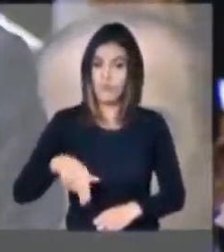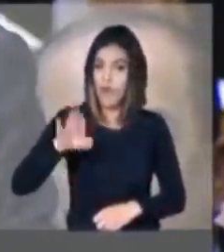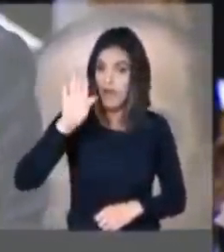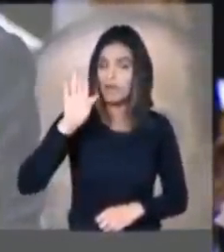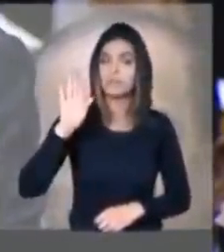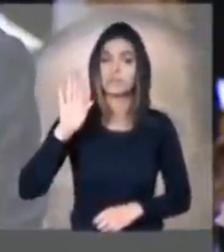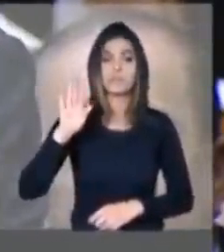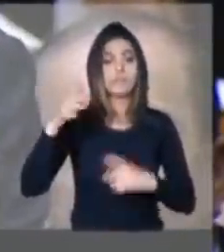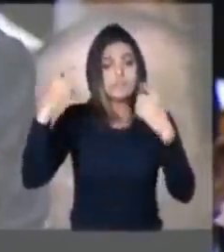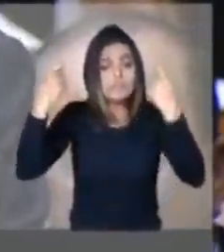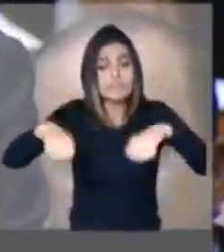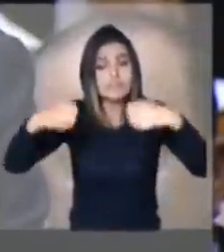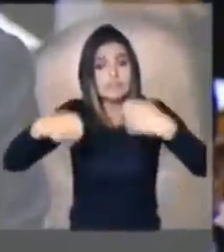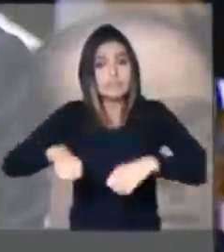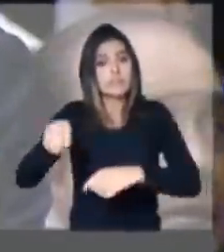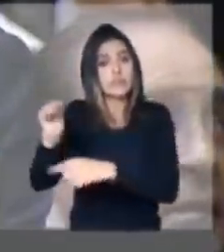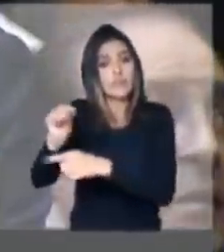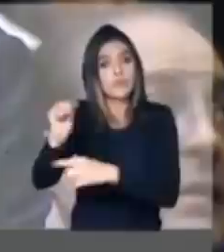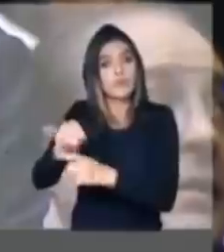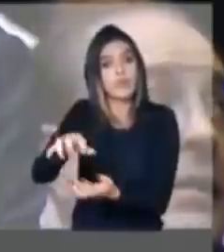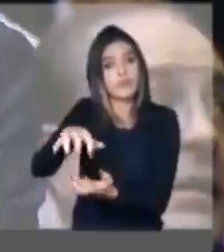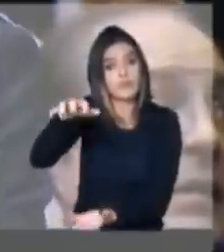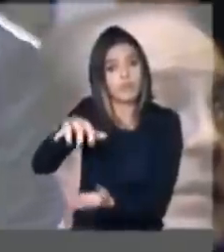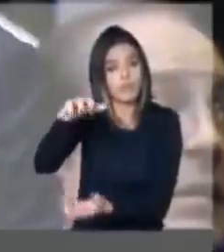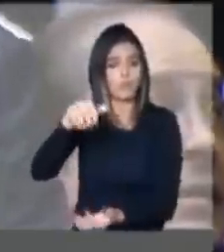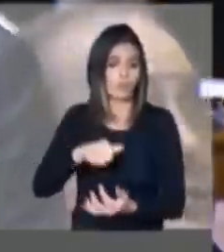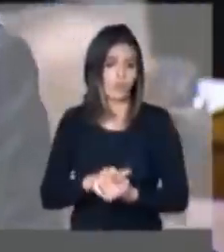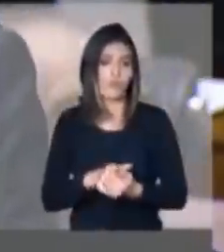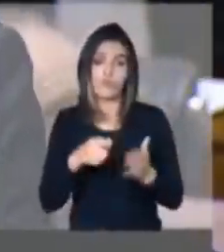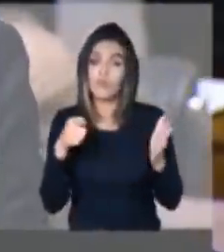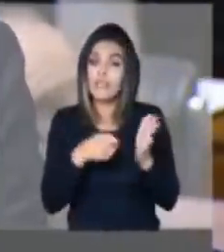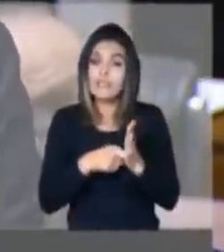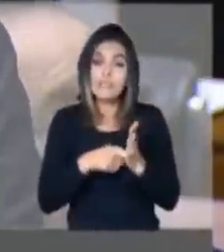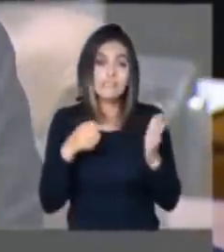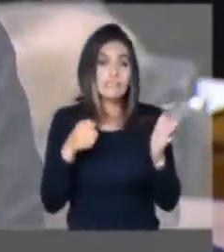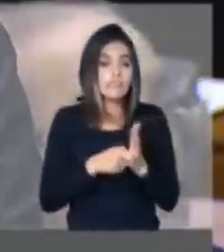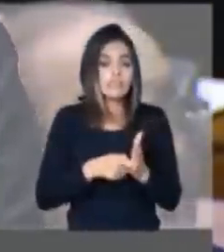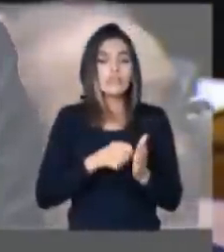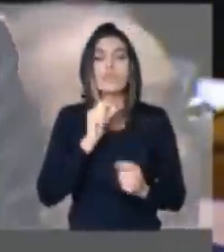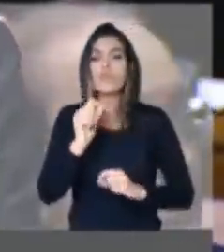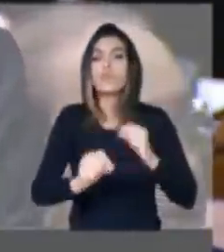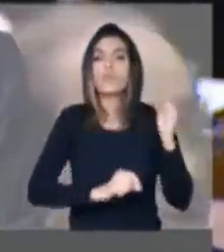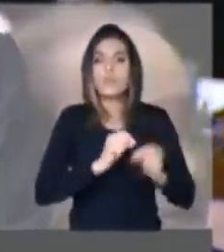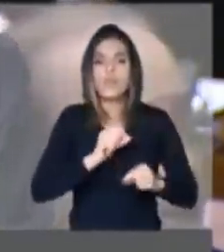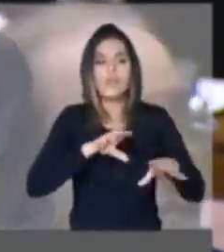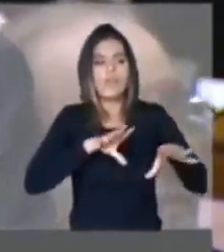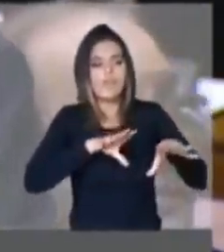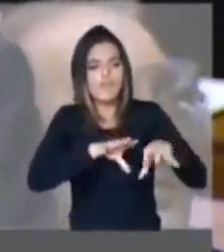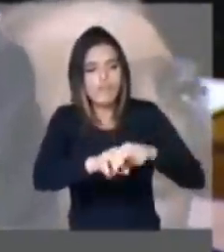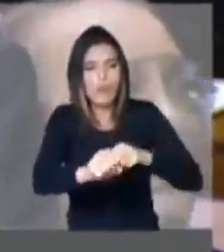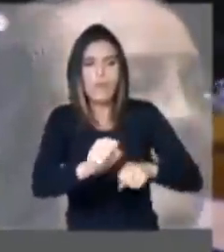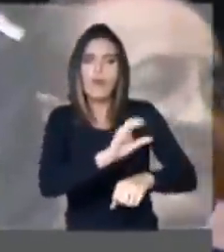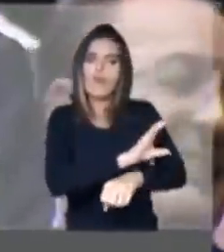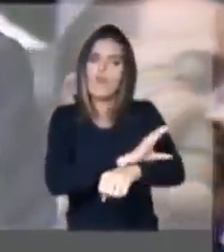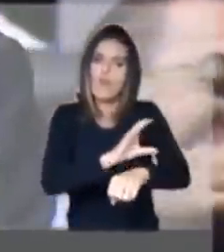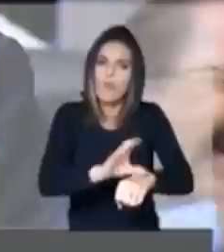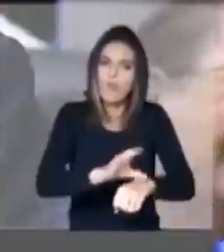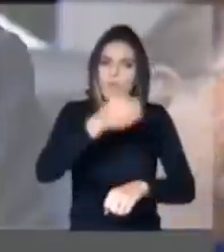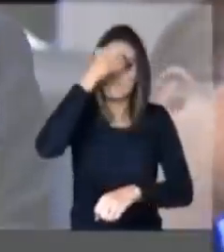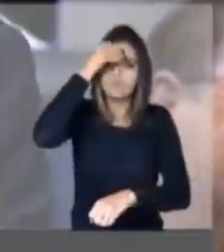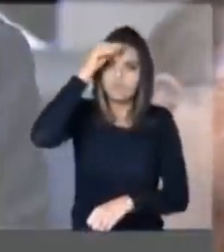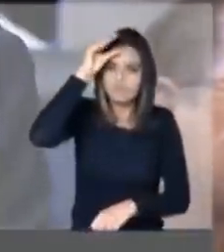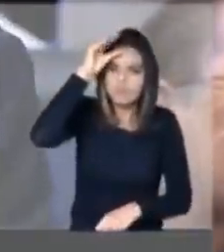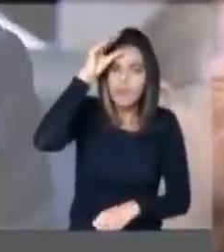vez mais necessária e que exige conhecimento, qualificação,